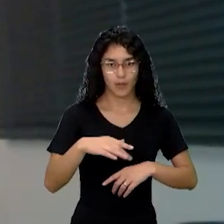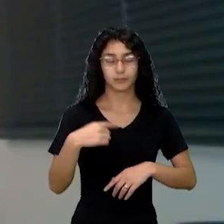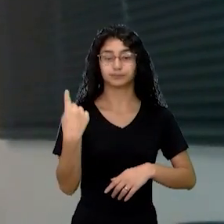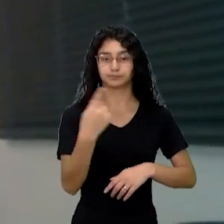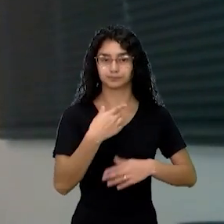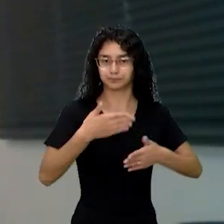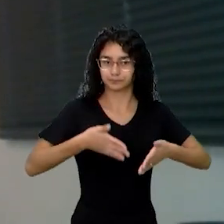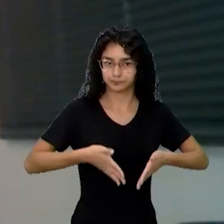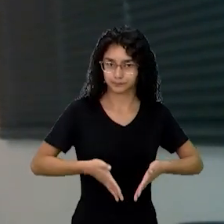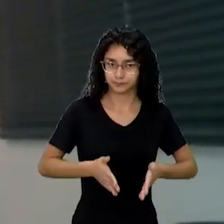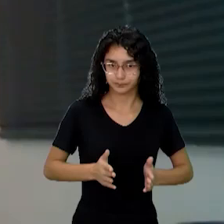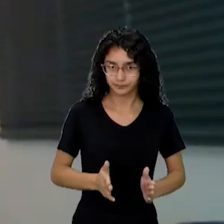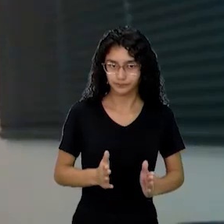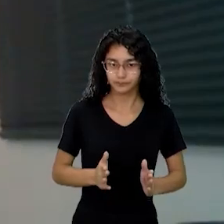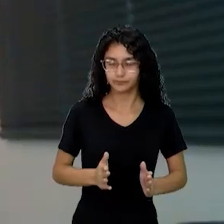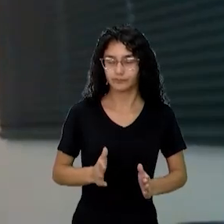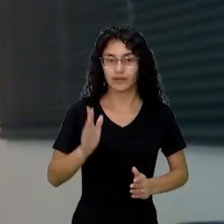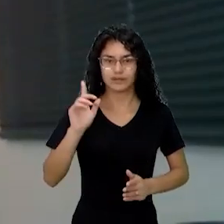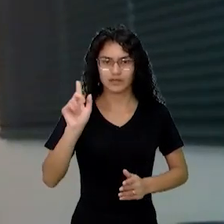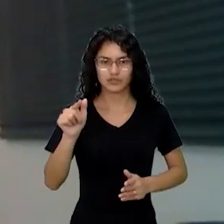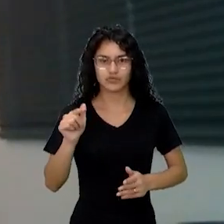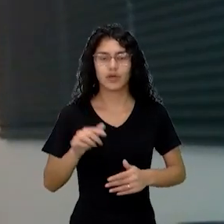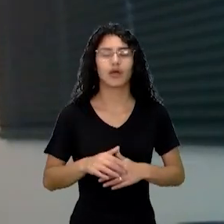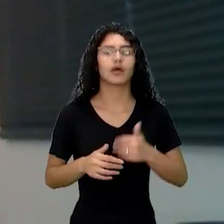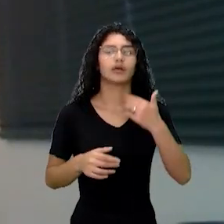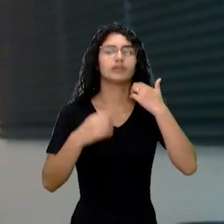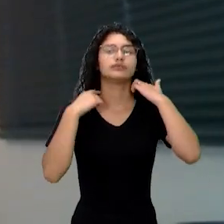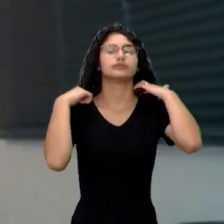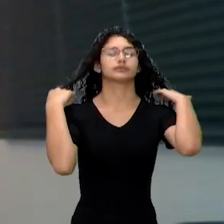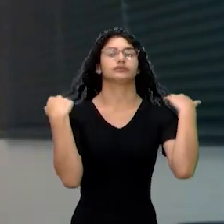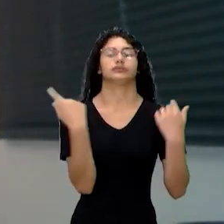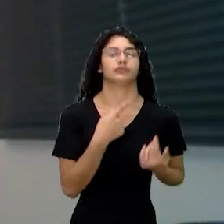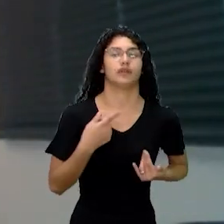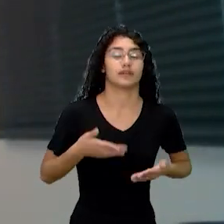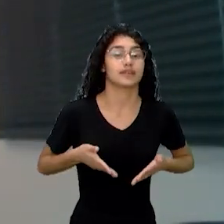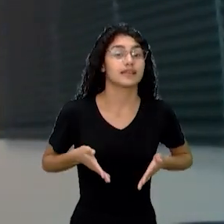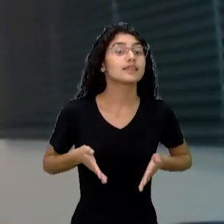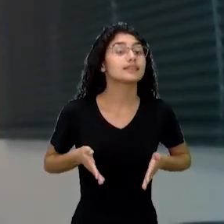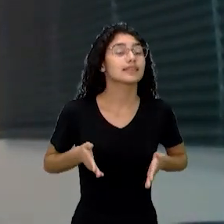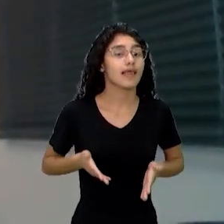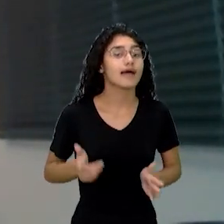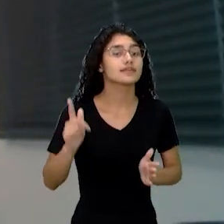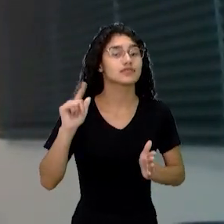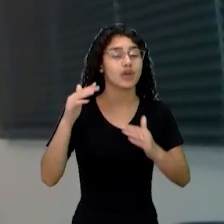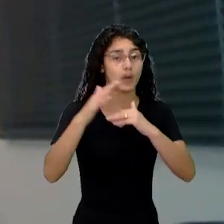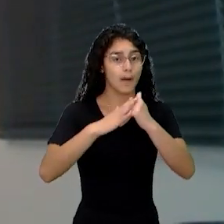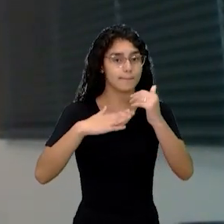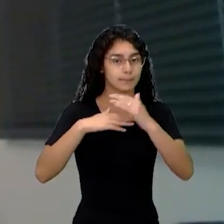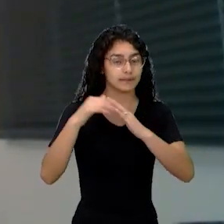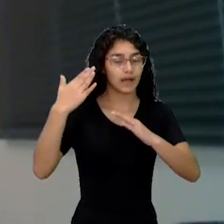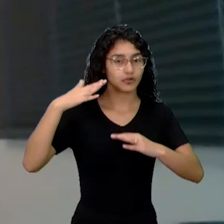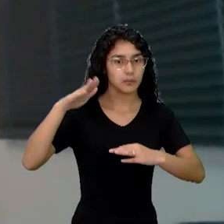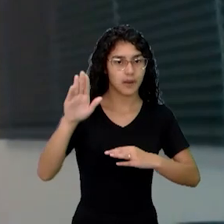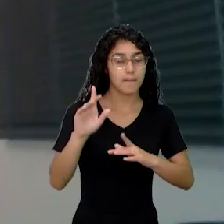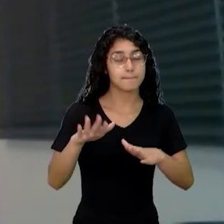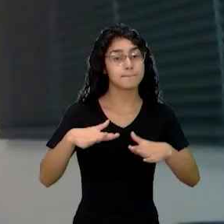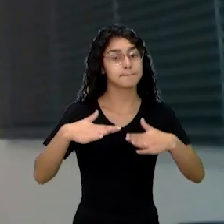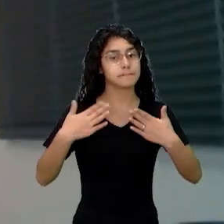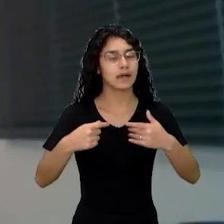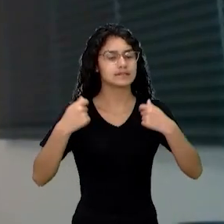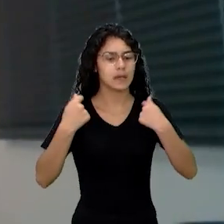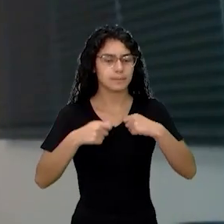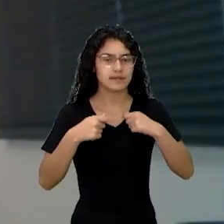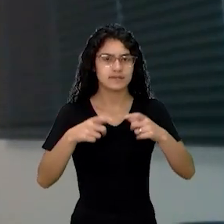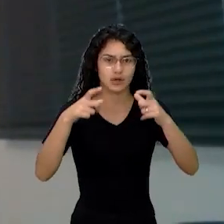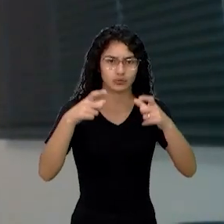com potencial, então o estudante, a pessoa com altas habilidades de superdotação, ela nasce com potencial, mas ela precisa de um